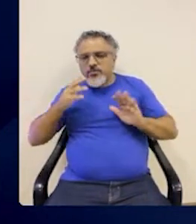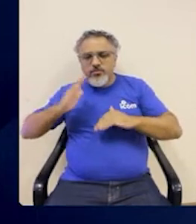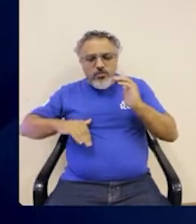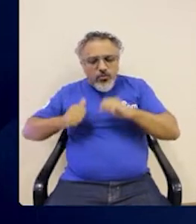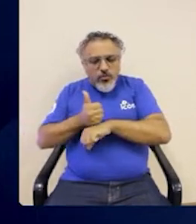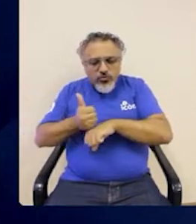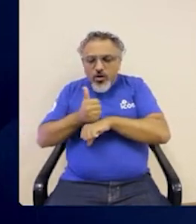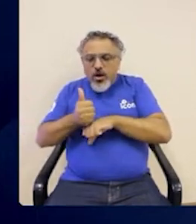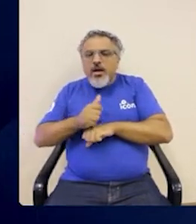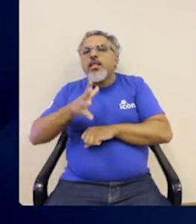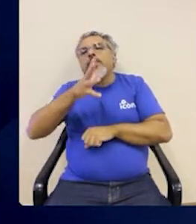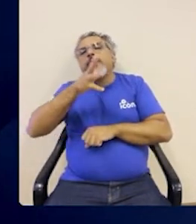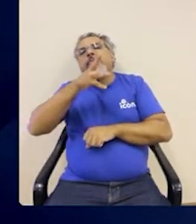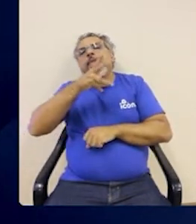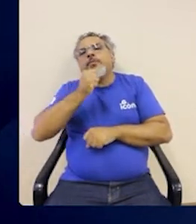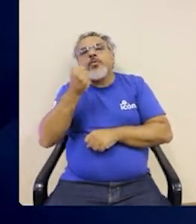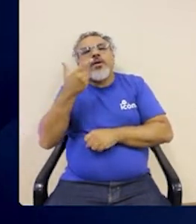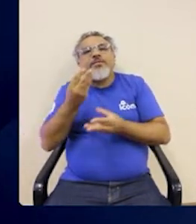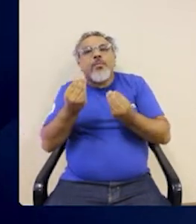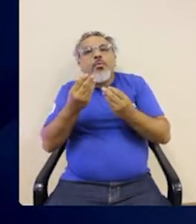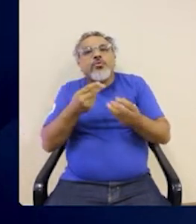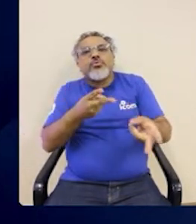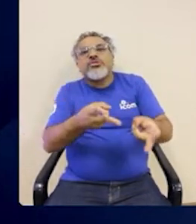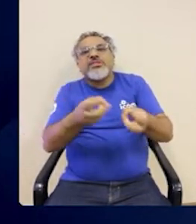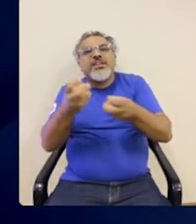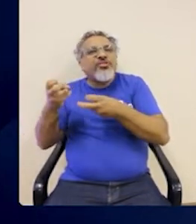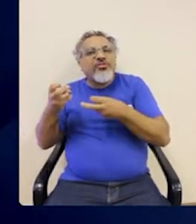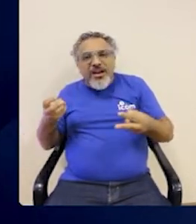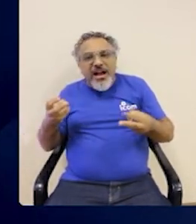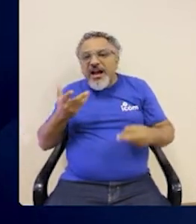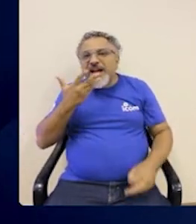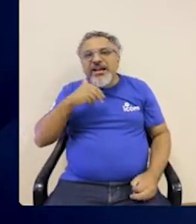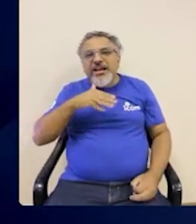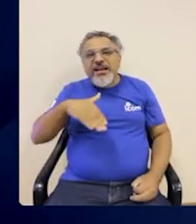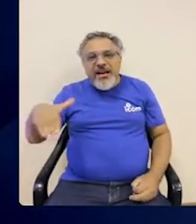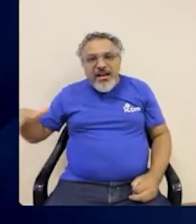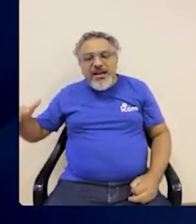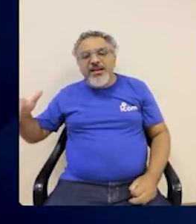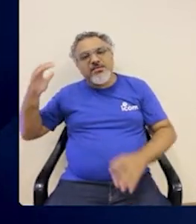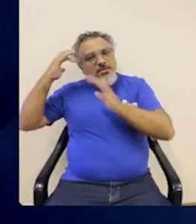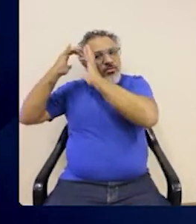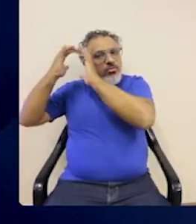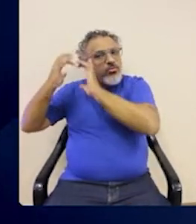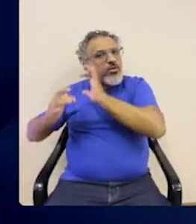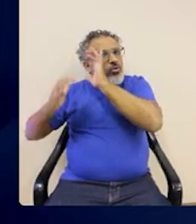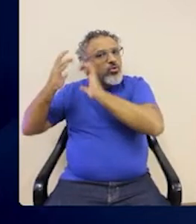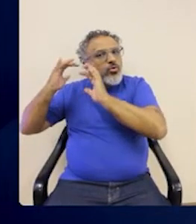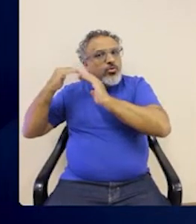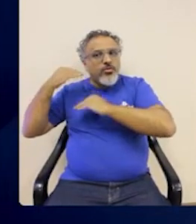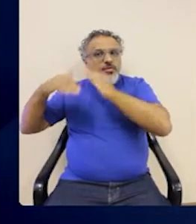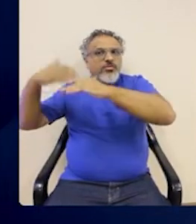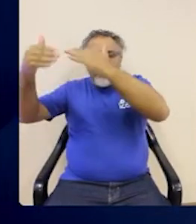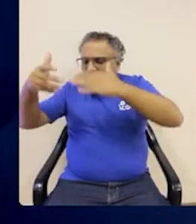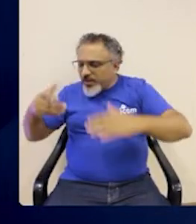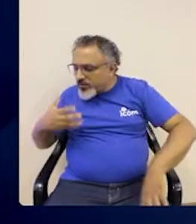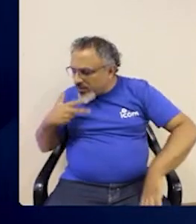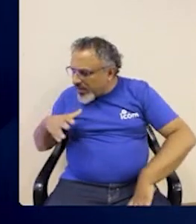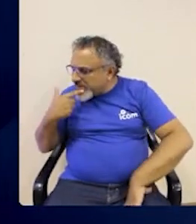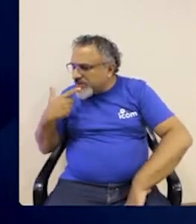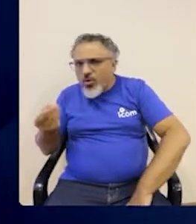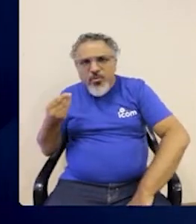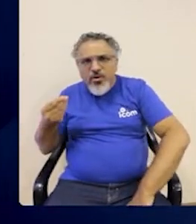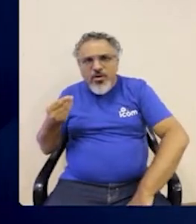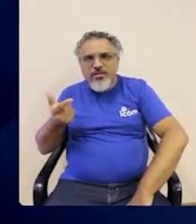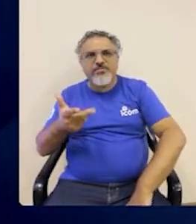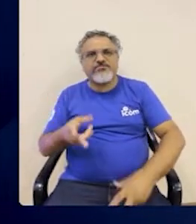estavam demorando muito a identificar crianças com atraso no neurodesenvolvimento. E aí a gente percebia, por